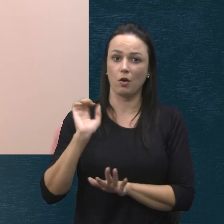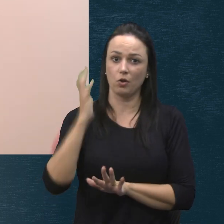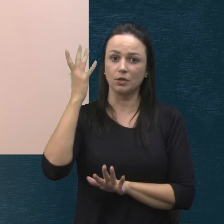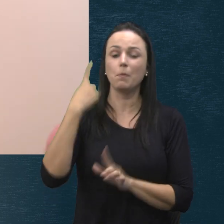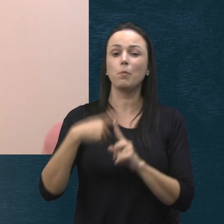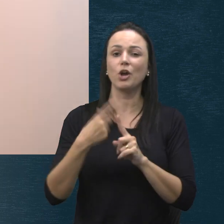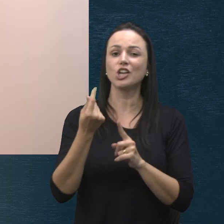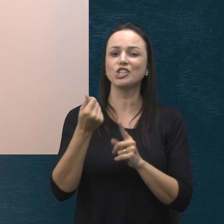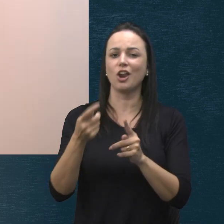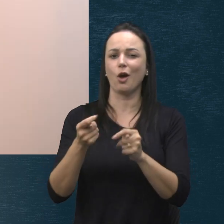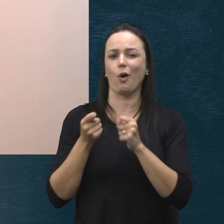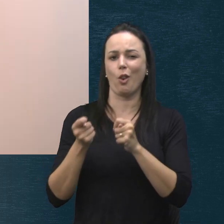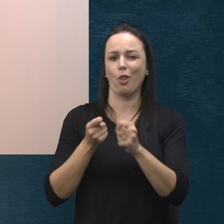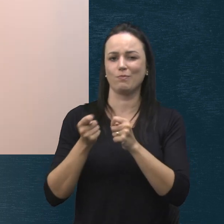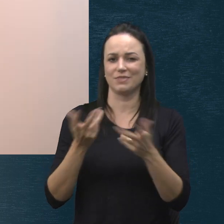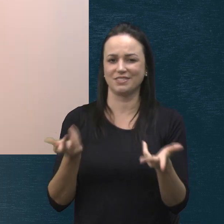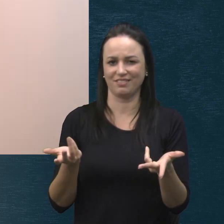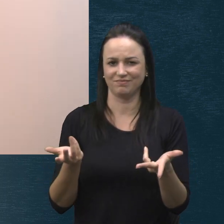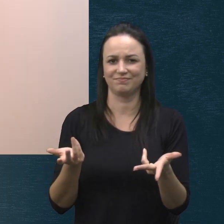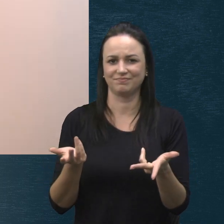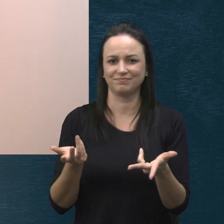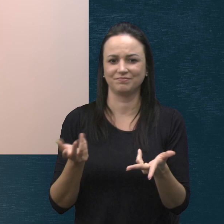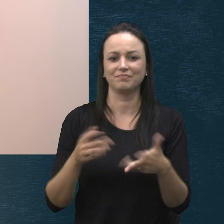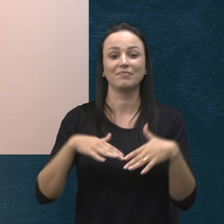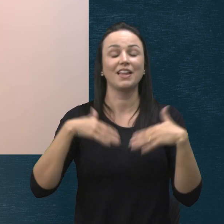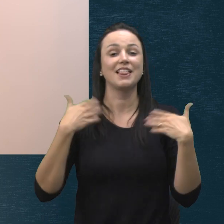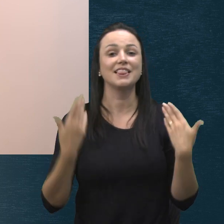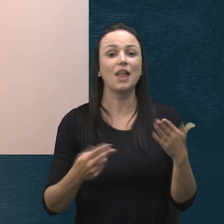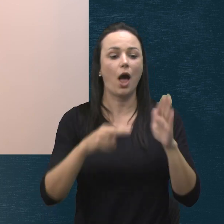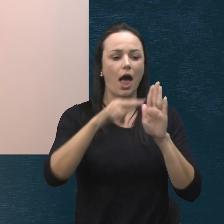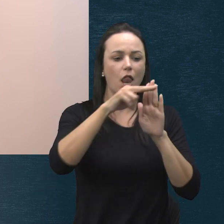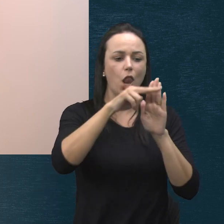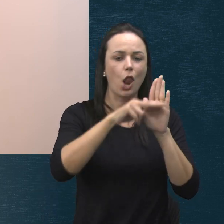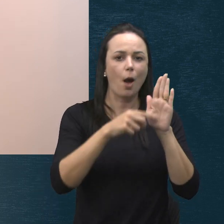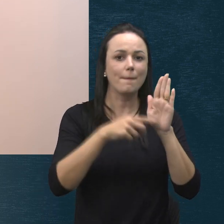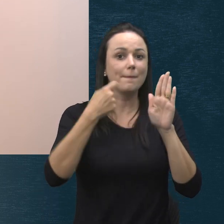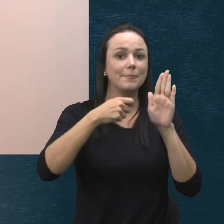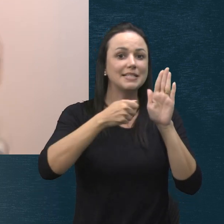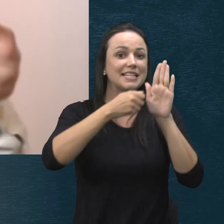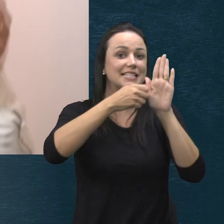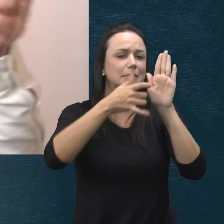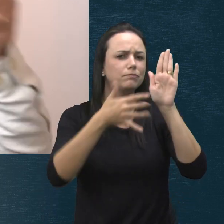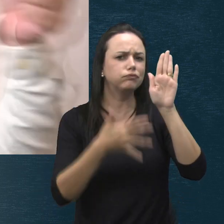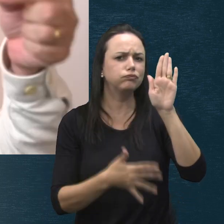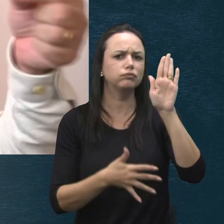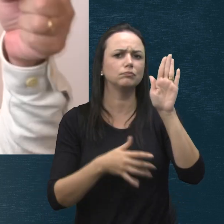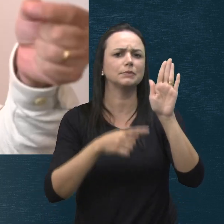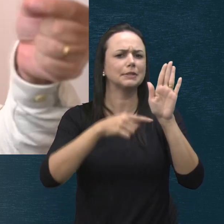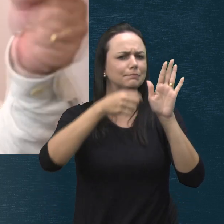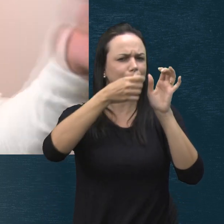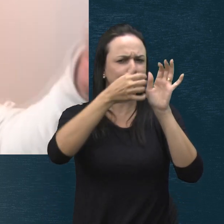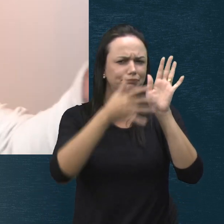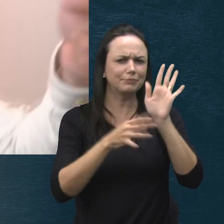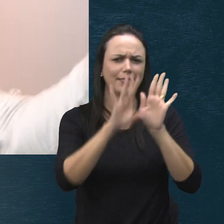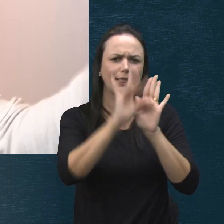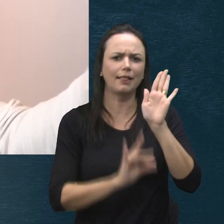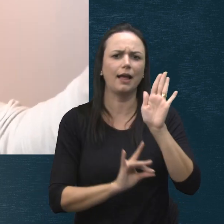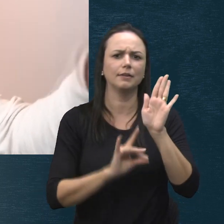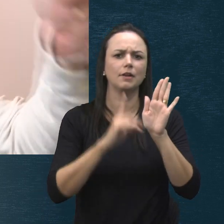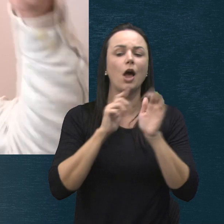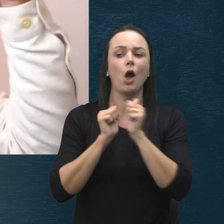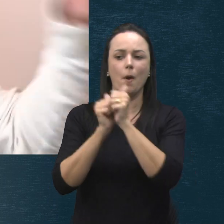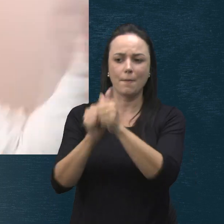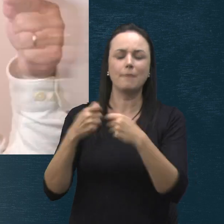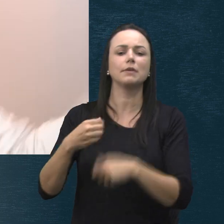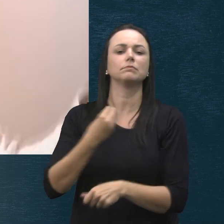tem necessidade. Então, a norma precisa ser mais descritiva. Ela precisa dizer assim, tem acompanhante, ele tem que estar